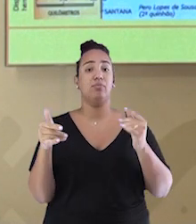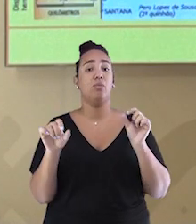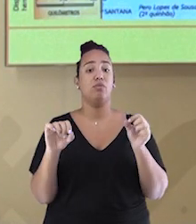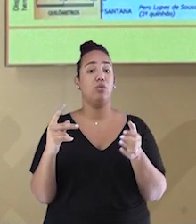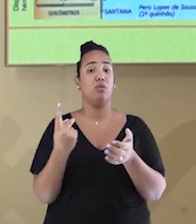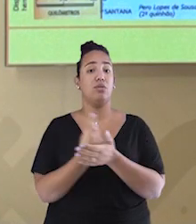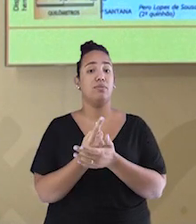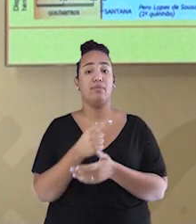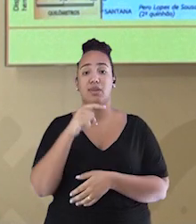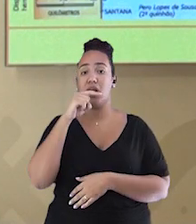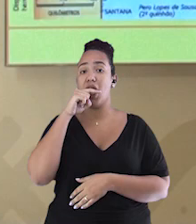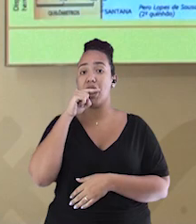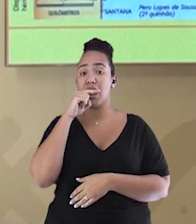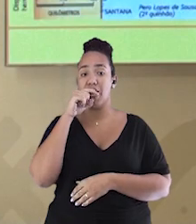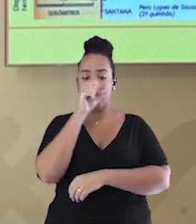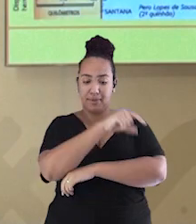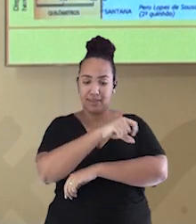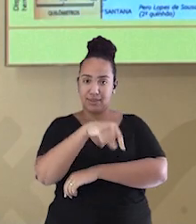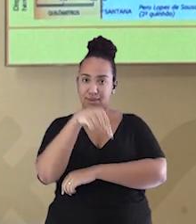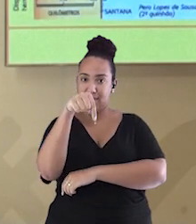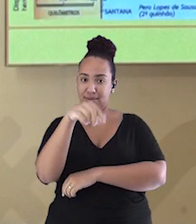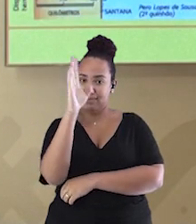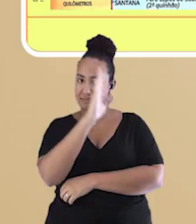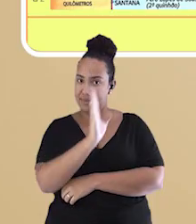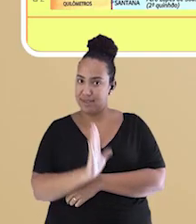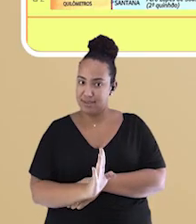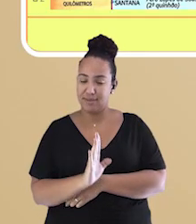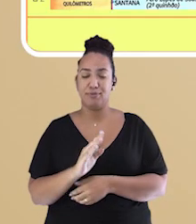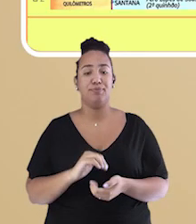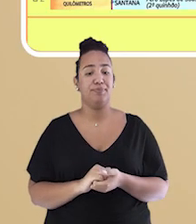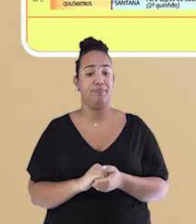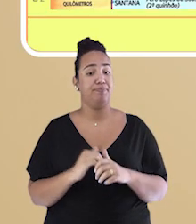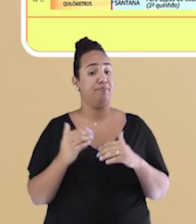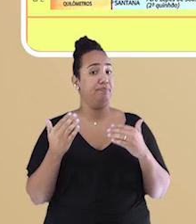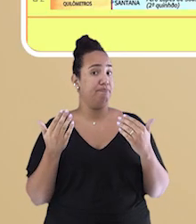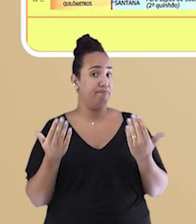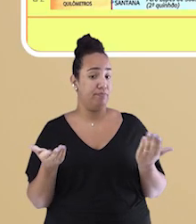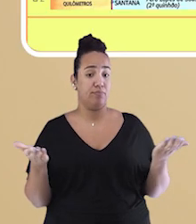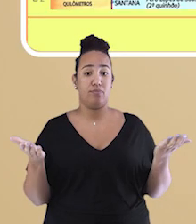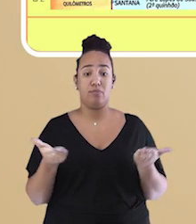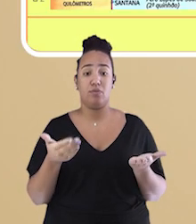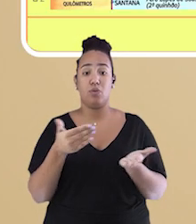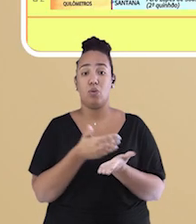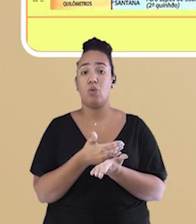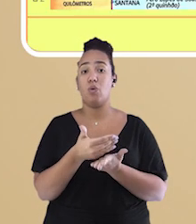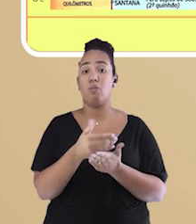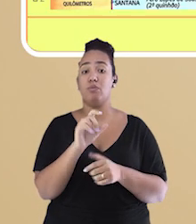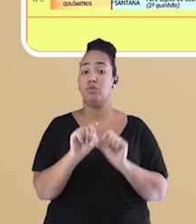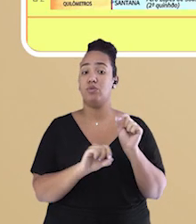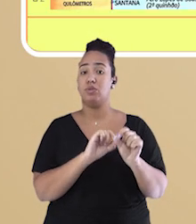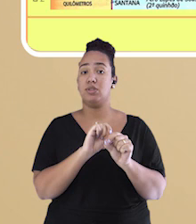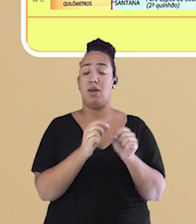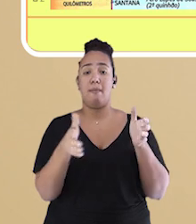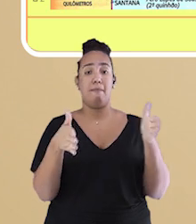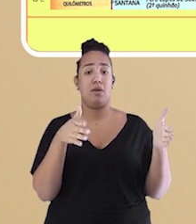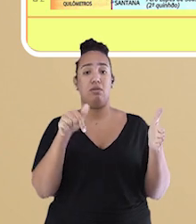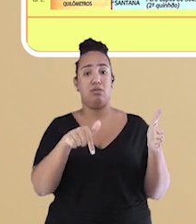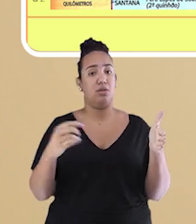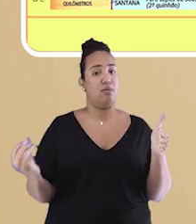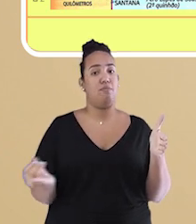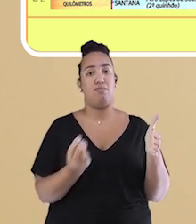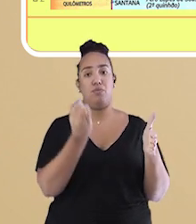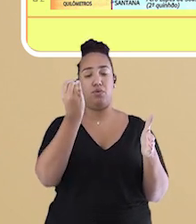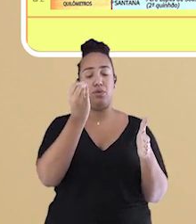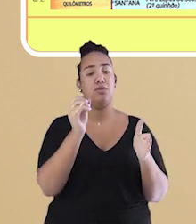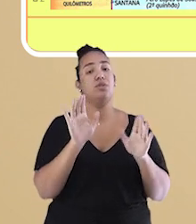a cana-de-açúcar para ser cultivada aqui. Começou nesse momento um capítulo muito importante